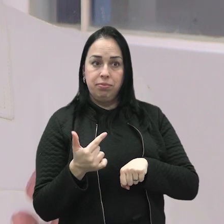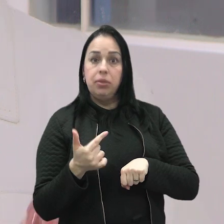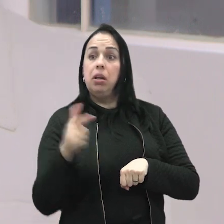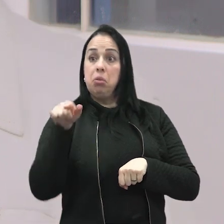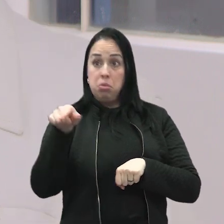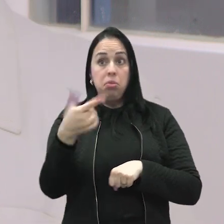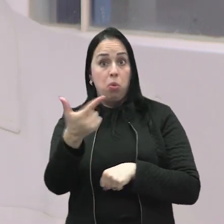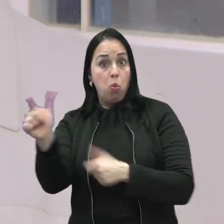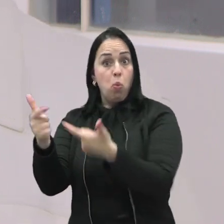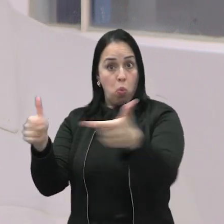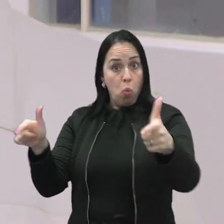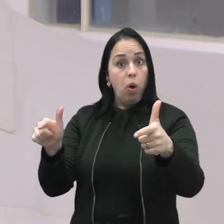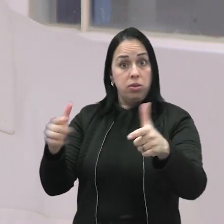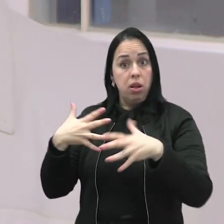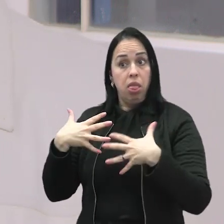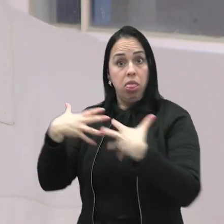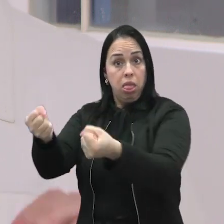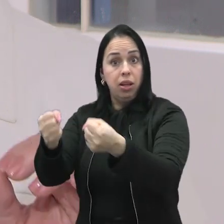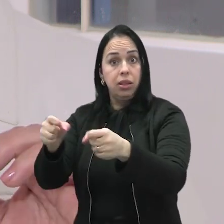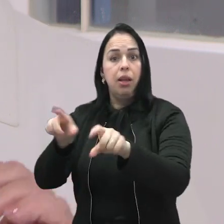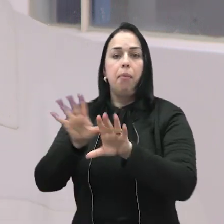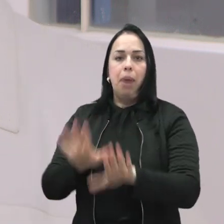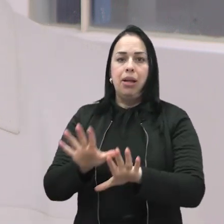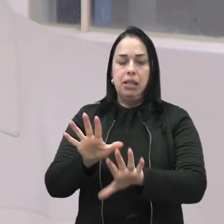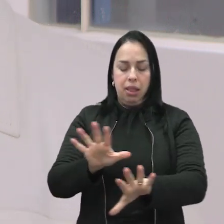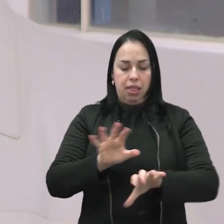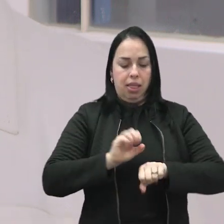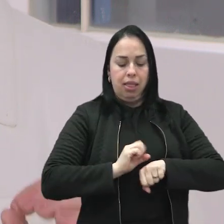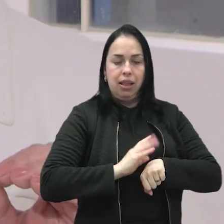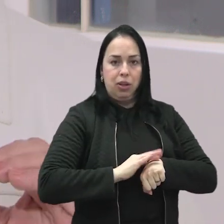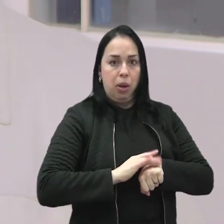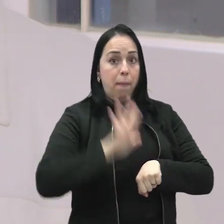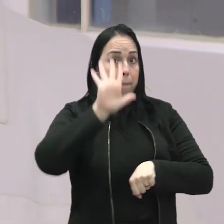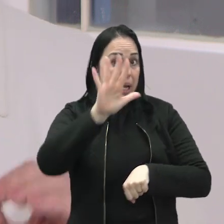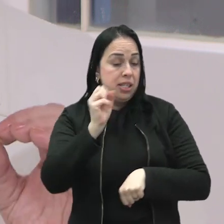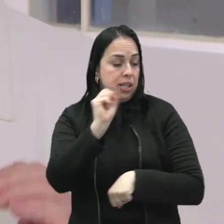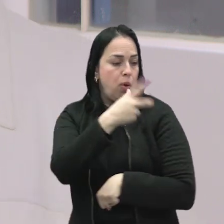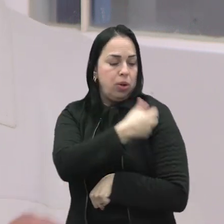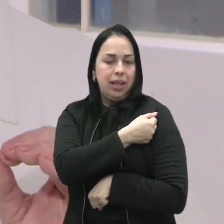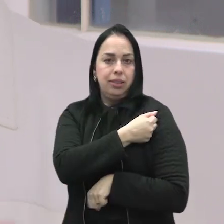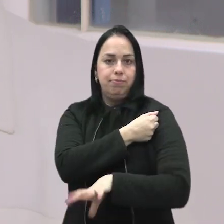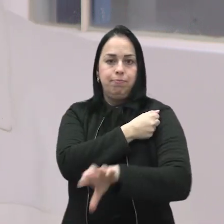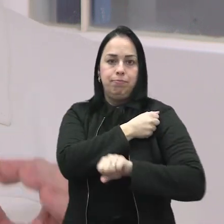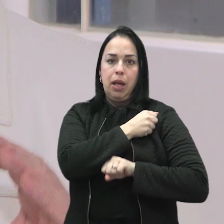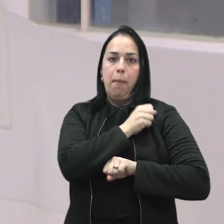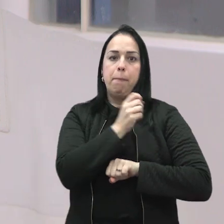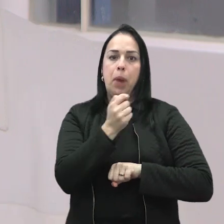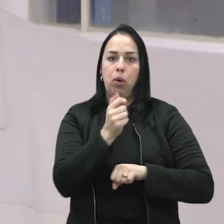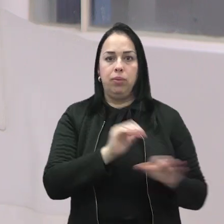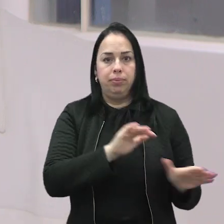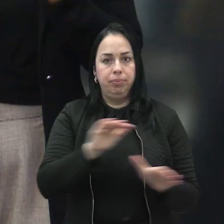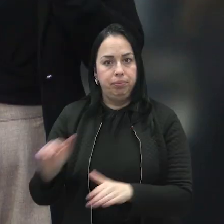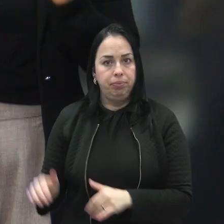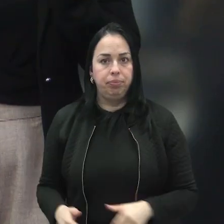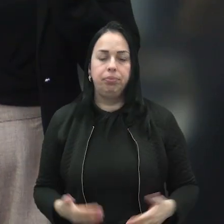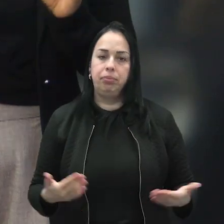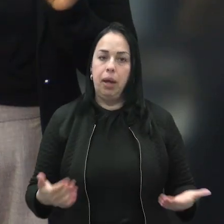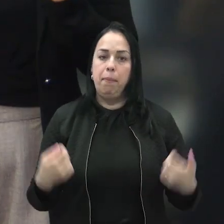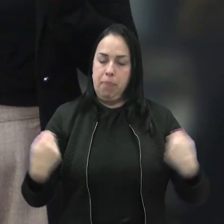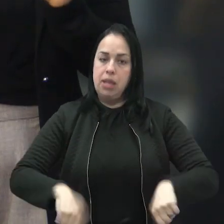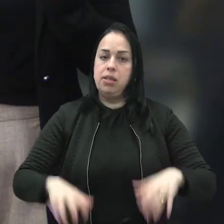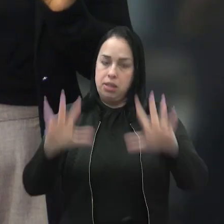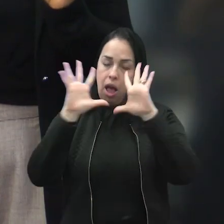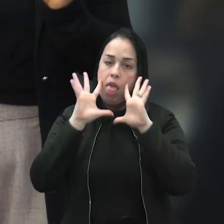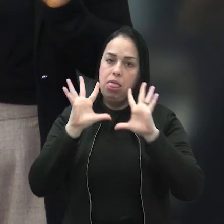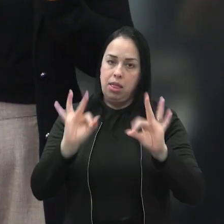casos é um pensamento errado. A gente só não tem doença quando eu tenho o quê? Coberturas vacinais elevadas. Não dá